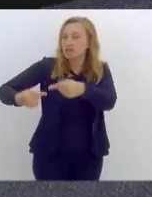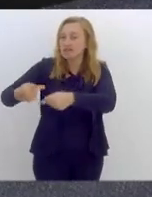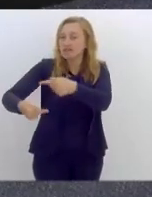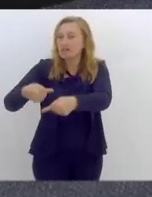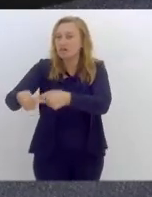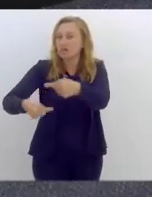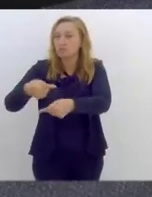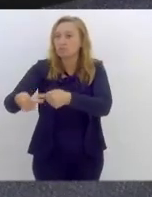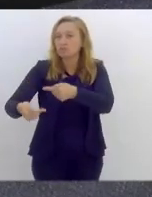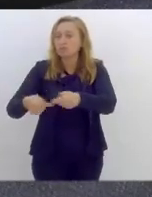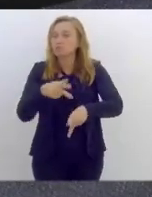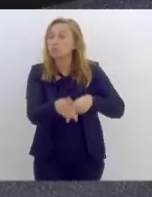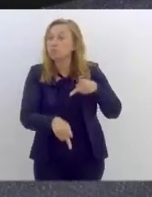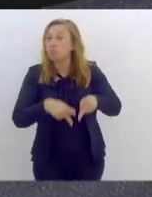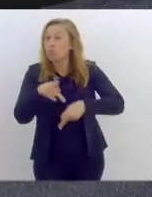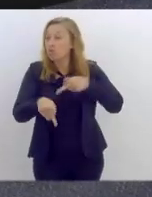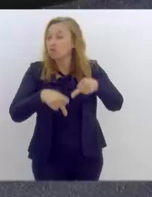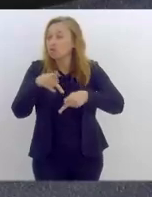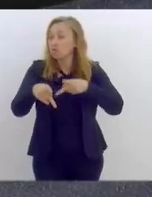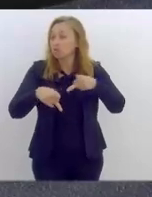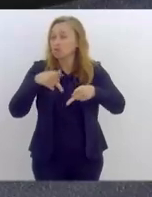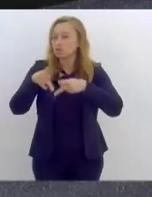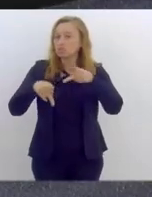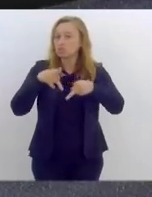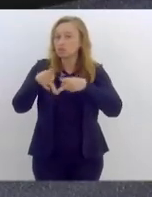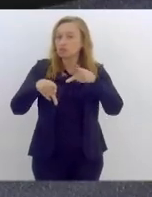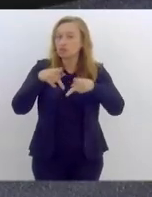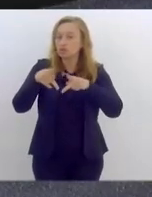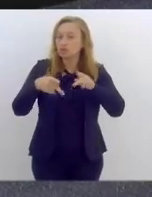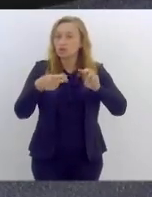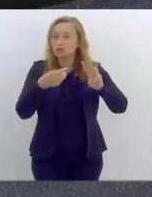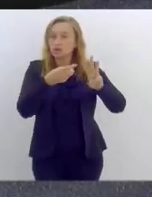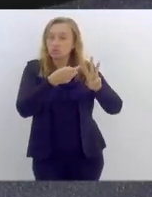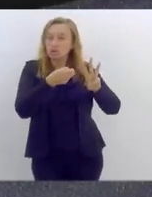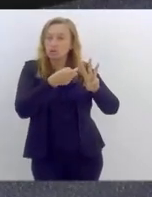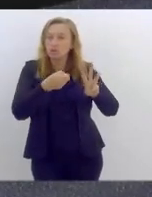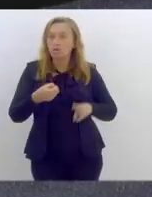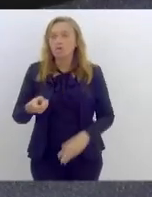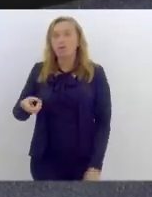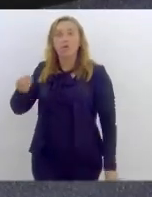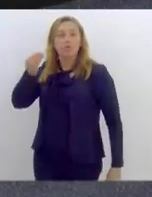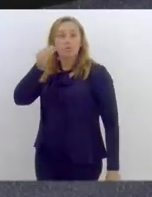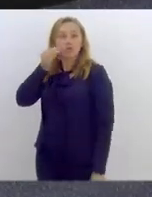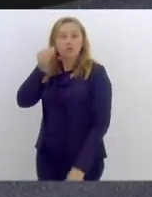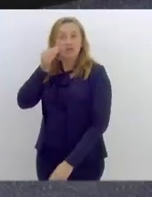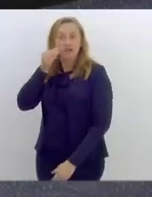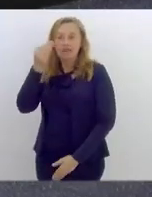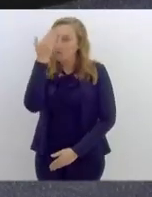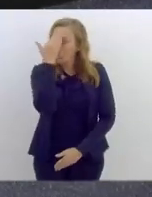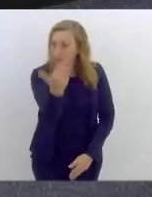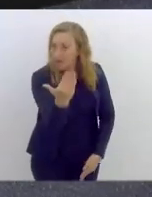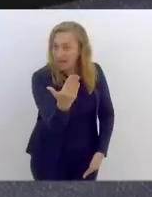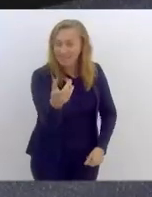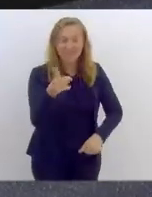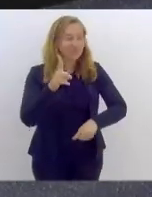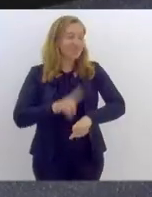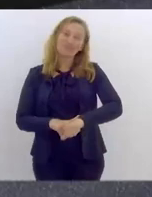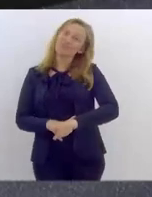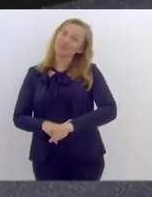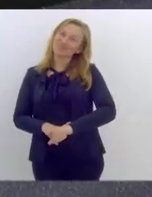originários povos donos desta terra. Mônica Francisco, obrigado por este